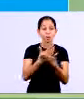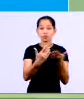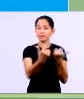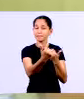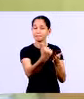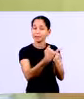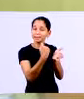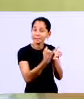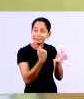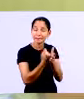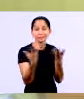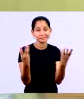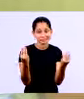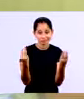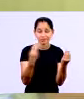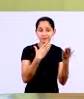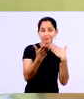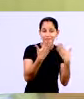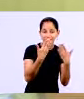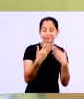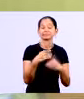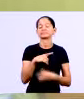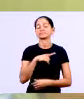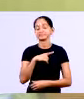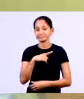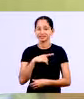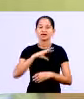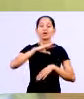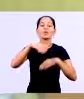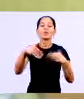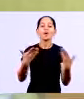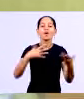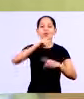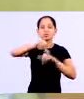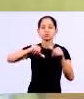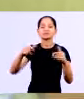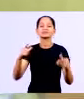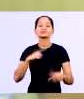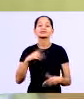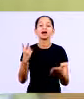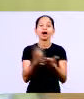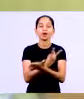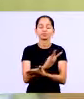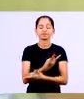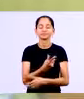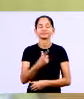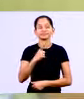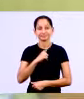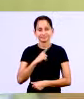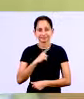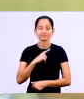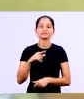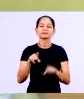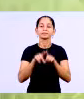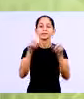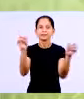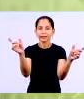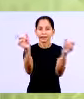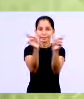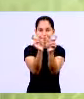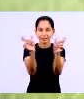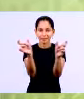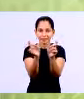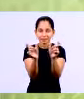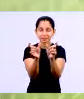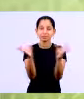aqui sobre isso, né? Que mudanças aconteceram no campo do hífen? Gente, no campo do hífen, a gente chama atenção para o seguinte, e